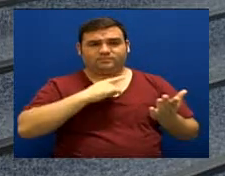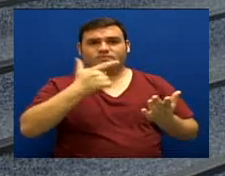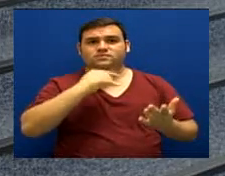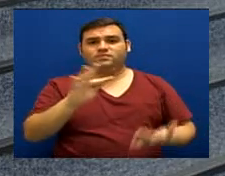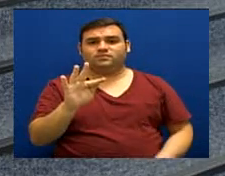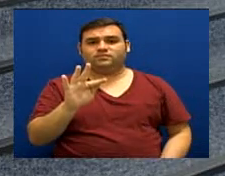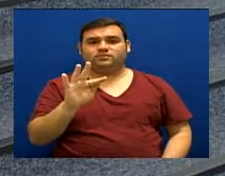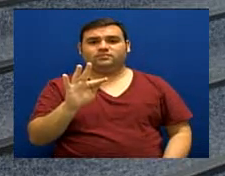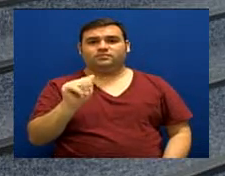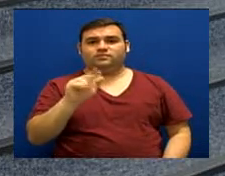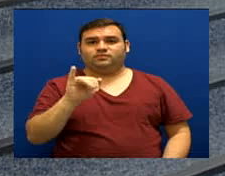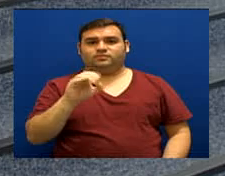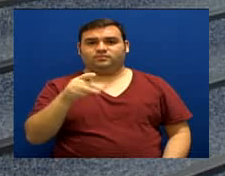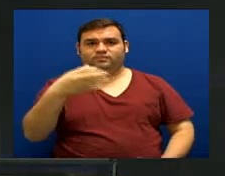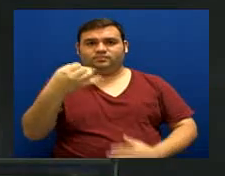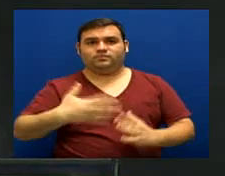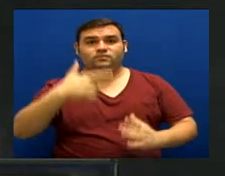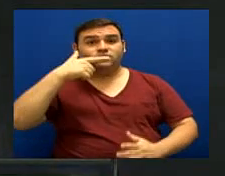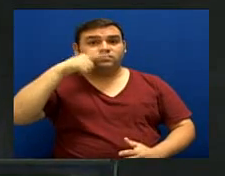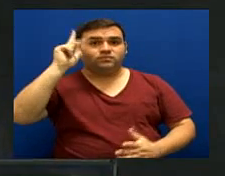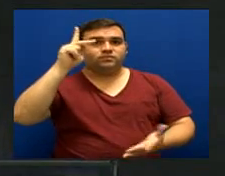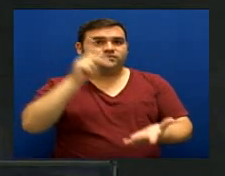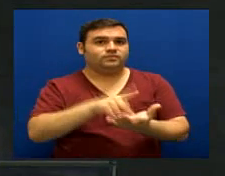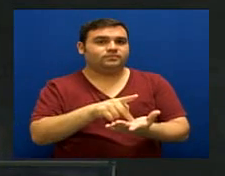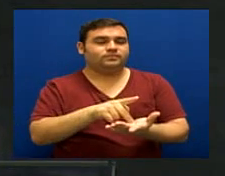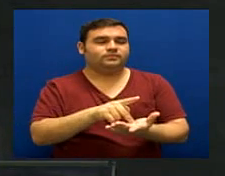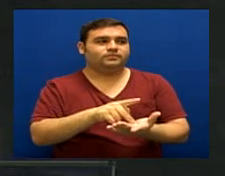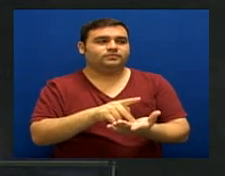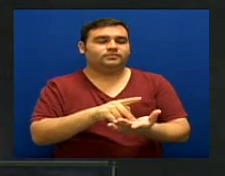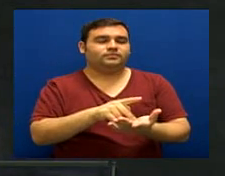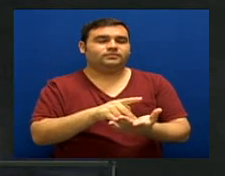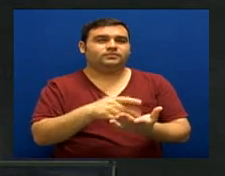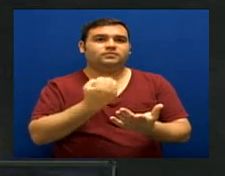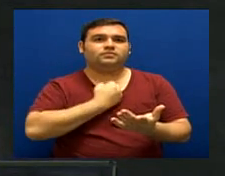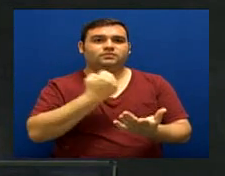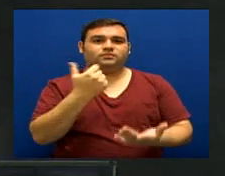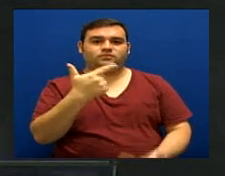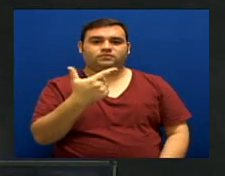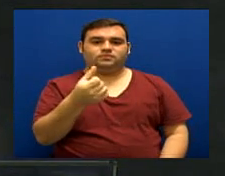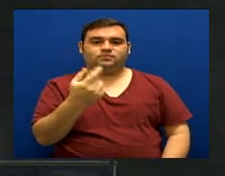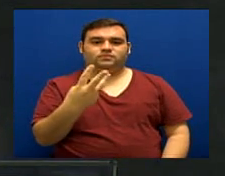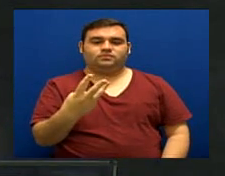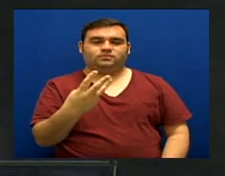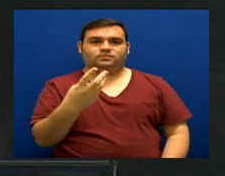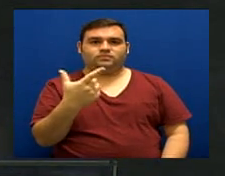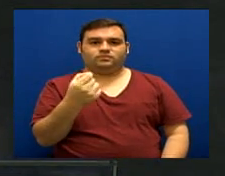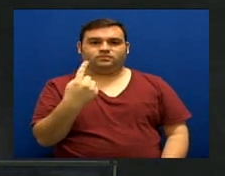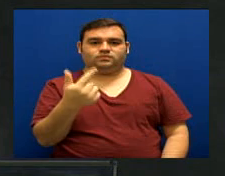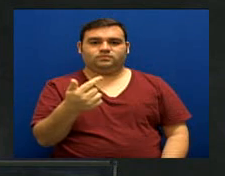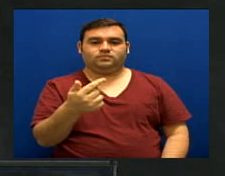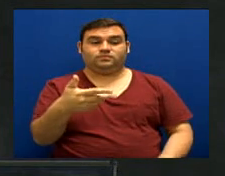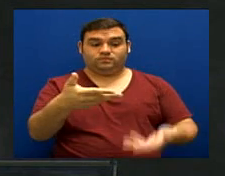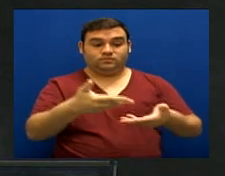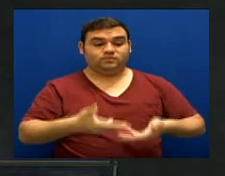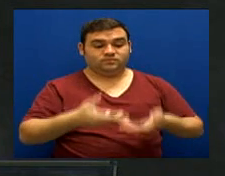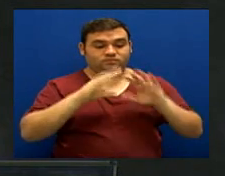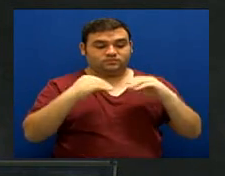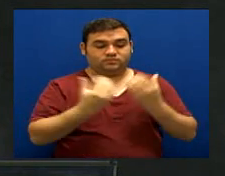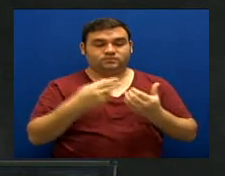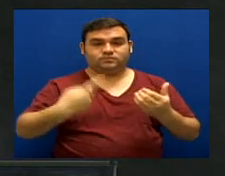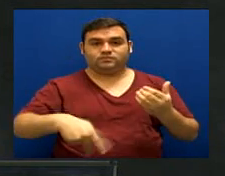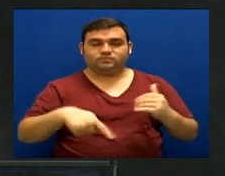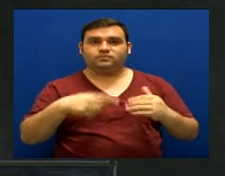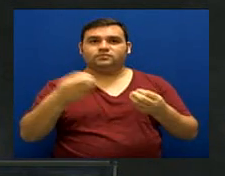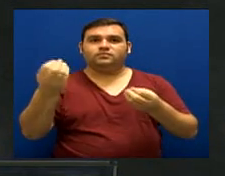fábio disse ontem de fato protocolo número 263 2017 chegou aqui na câmara municipal